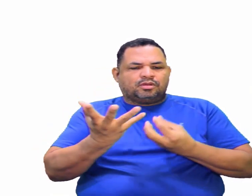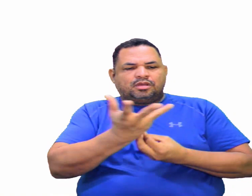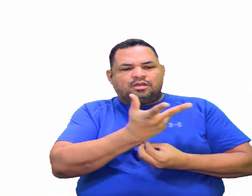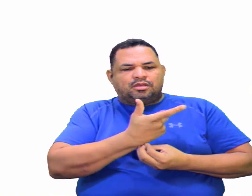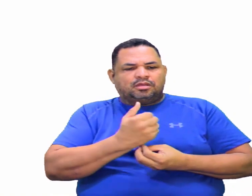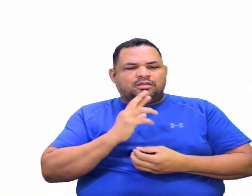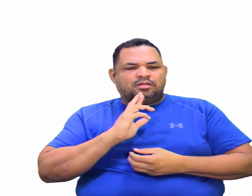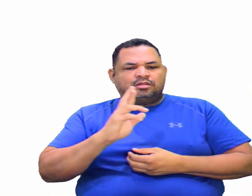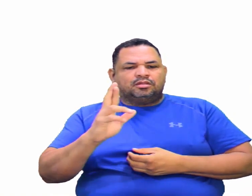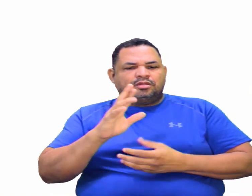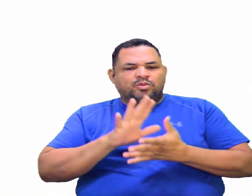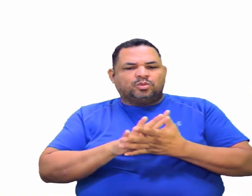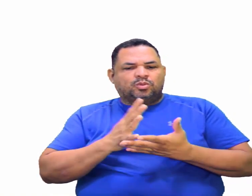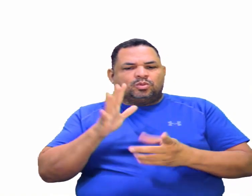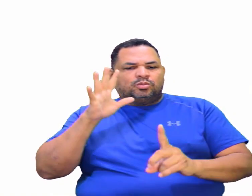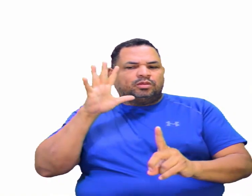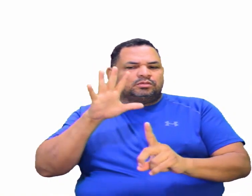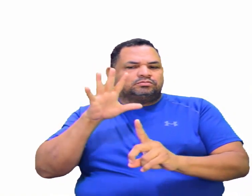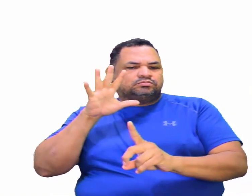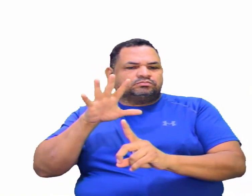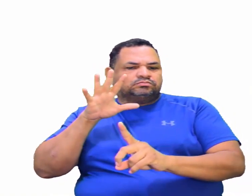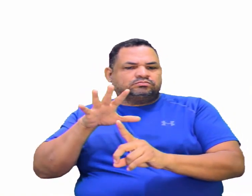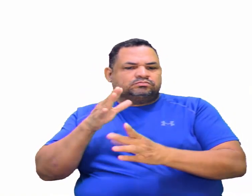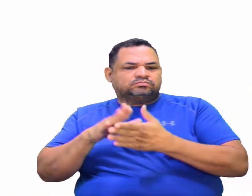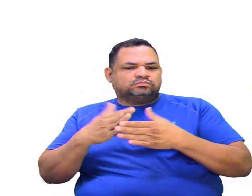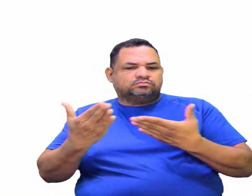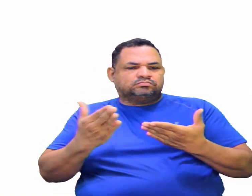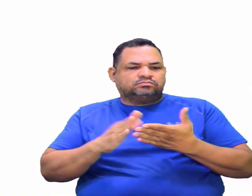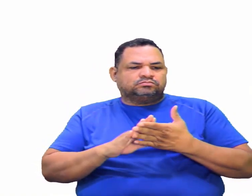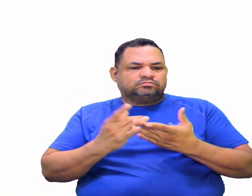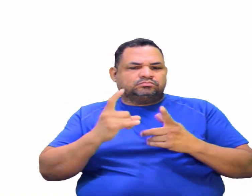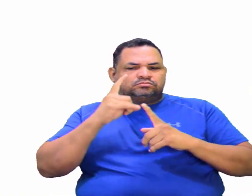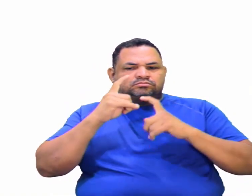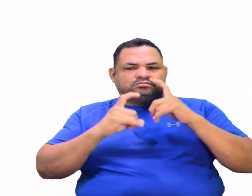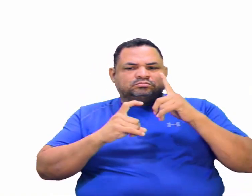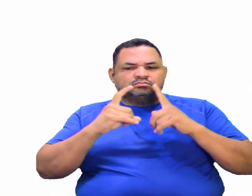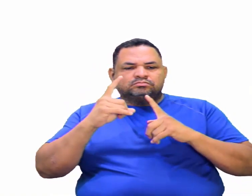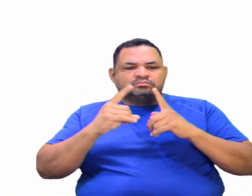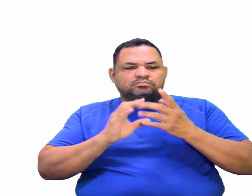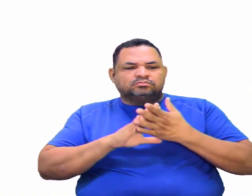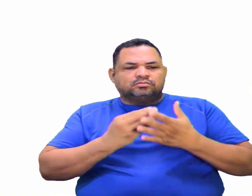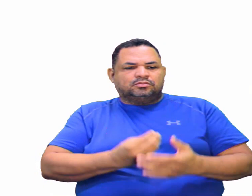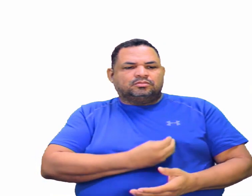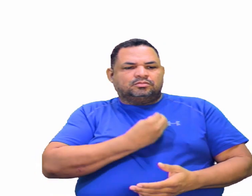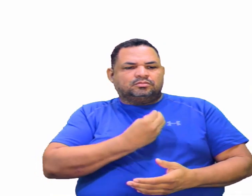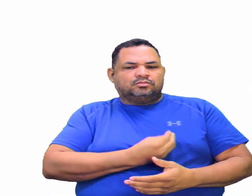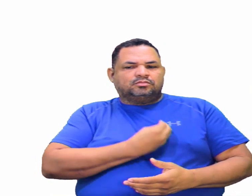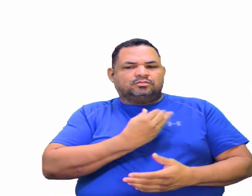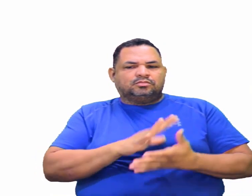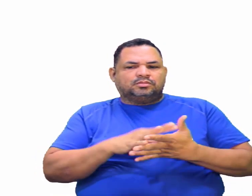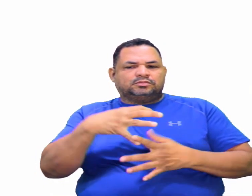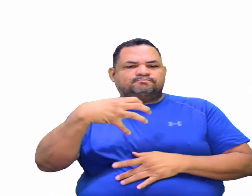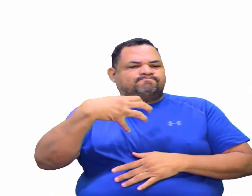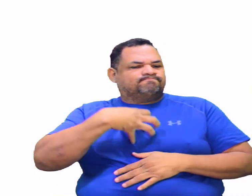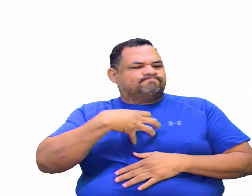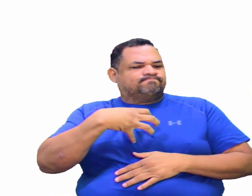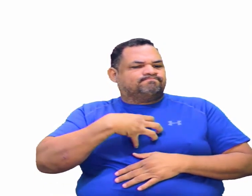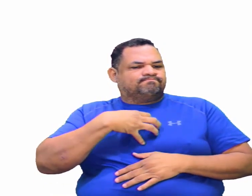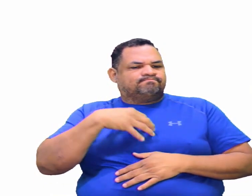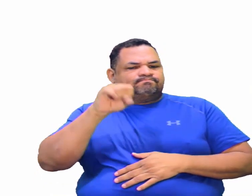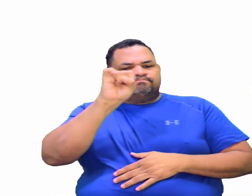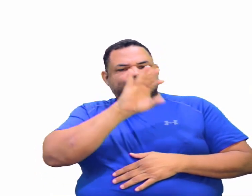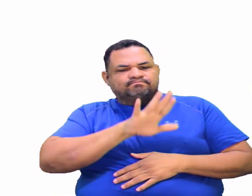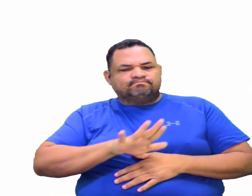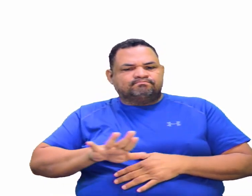arte que resultam do impacto causado pela expressão da vida interior das